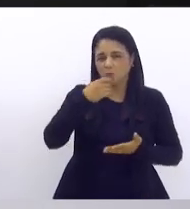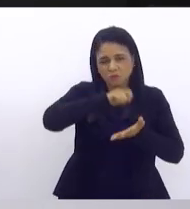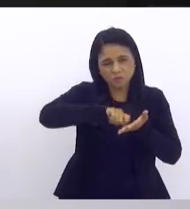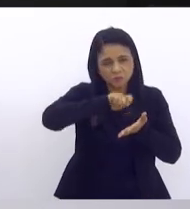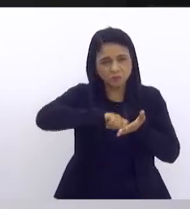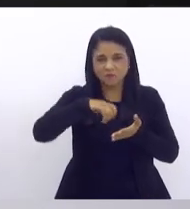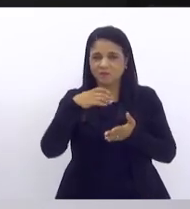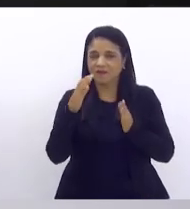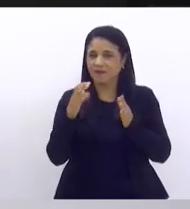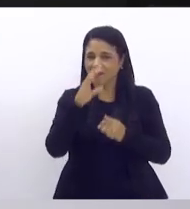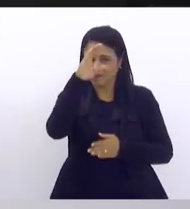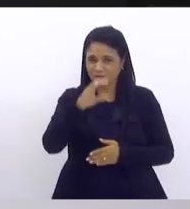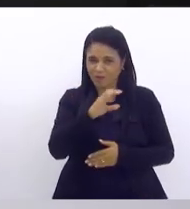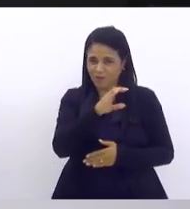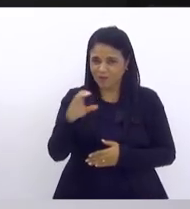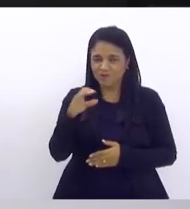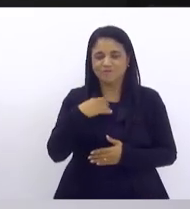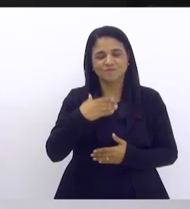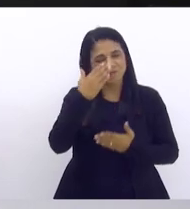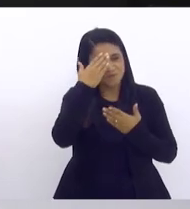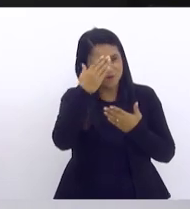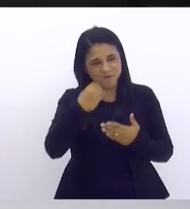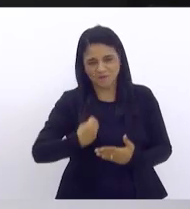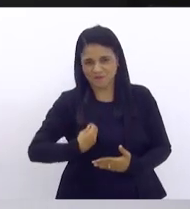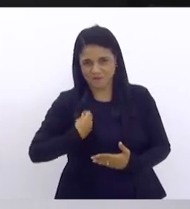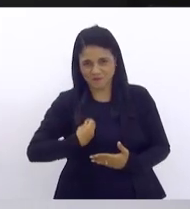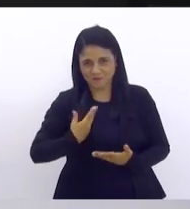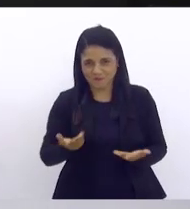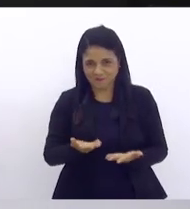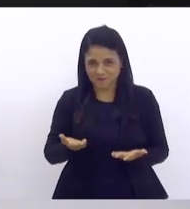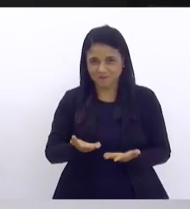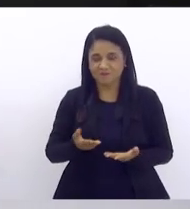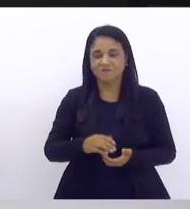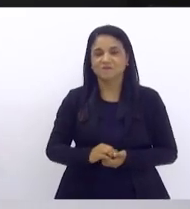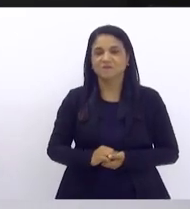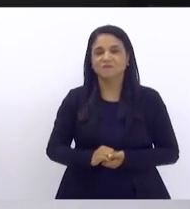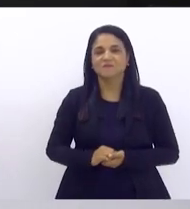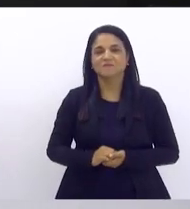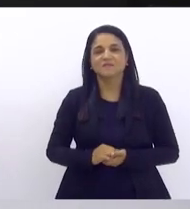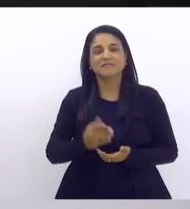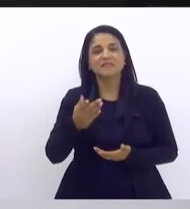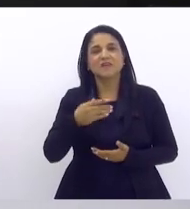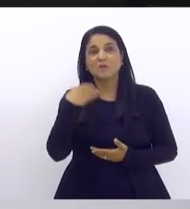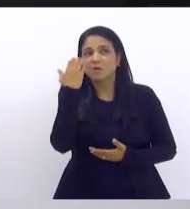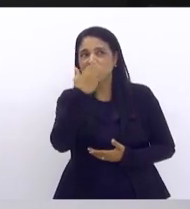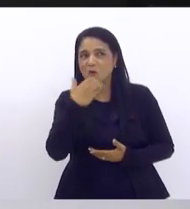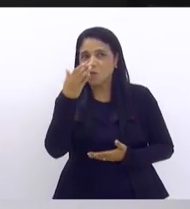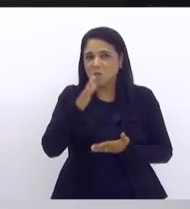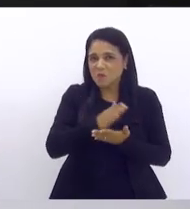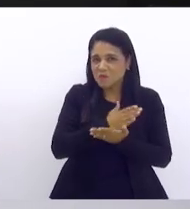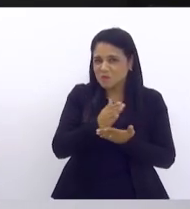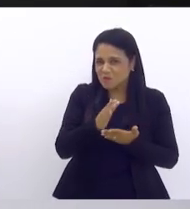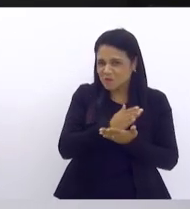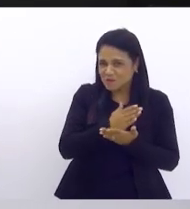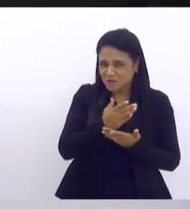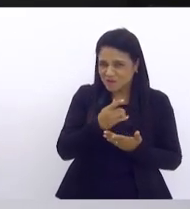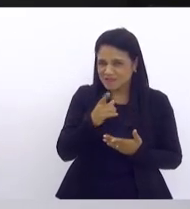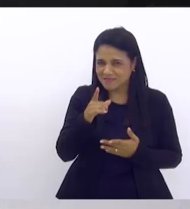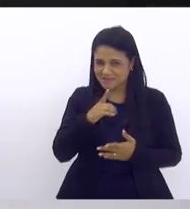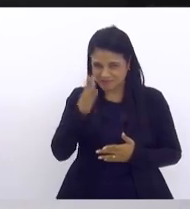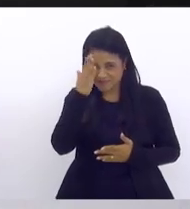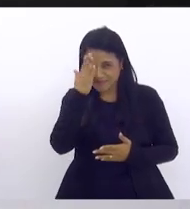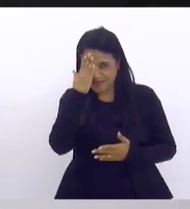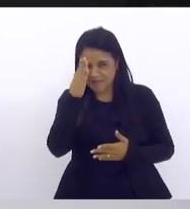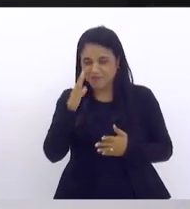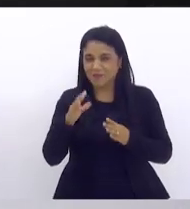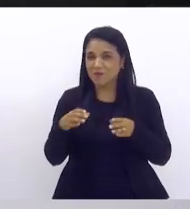que... Obrigado, Mongó, pela tua presença conosco aqui hoje. Se a gente sabe algumas músicas, né, Mongó? Que a gente canta em